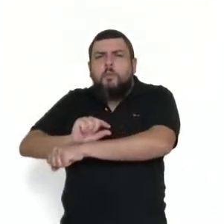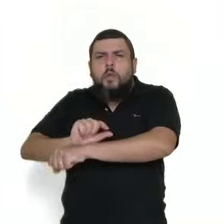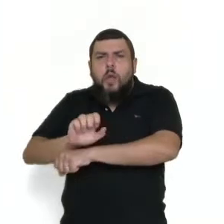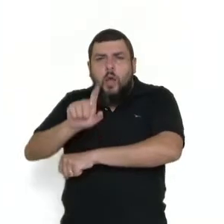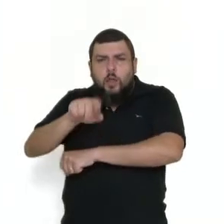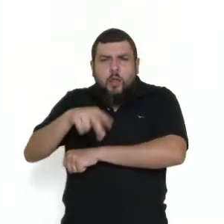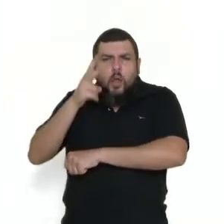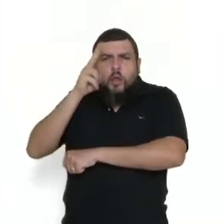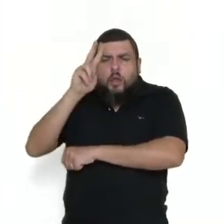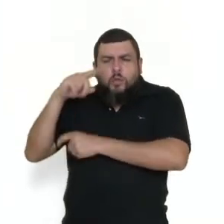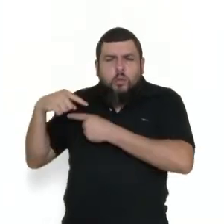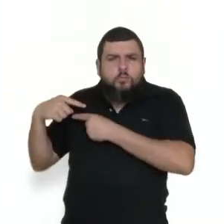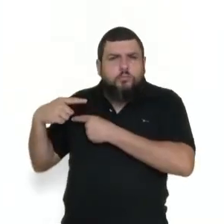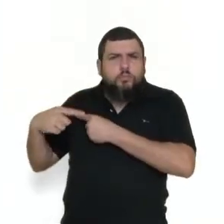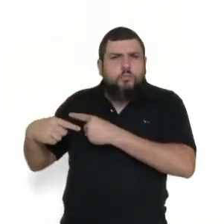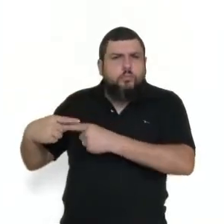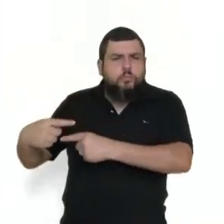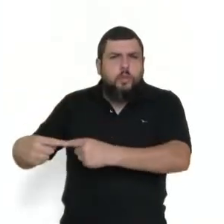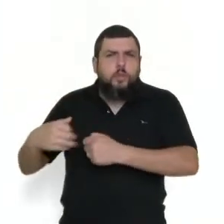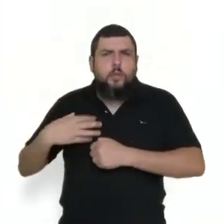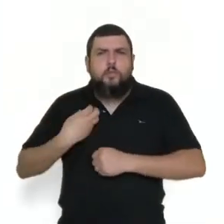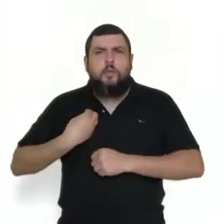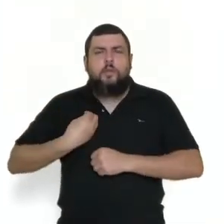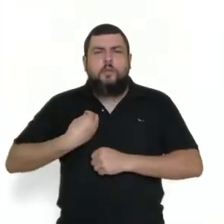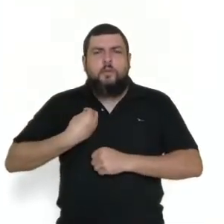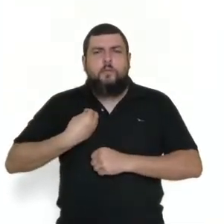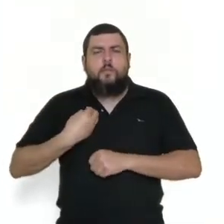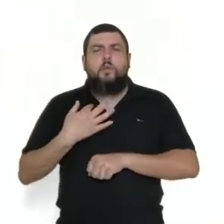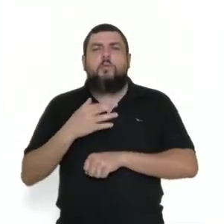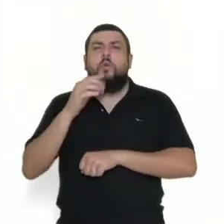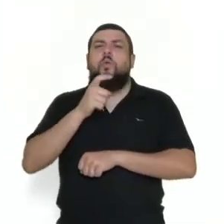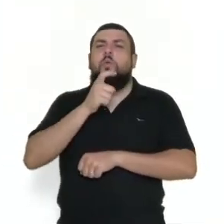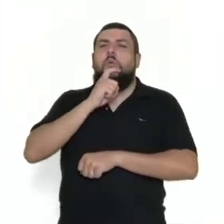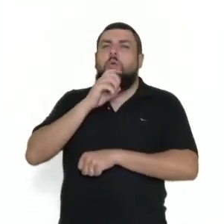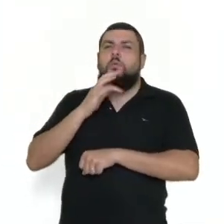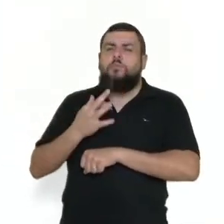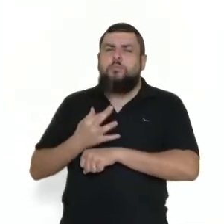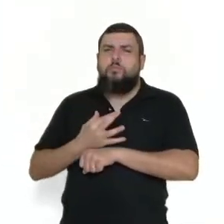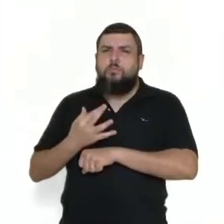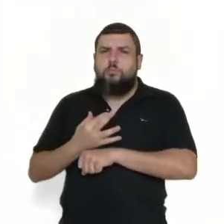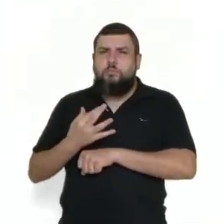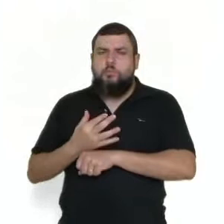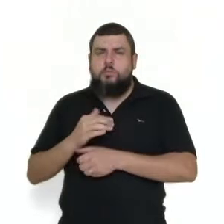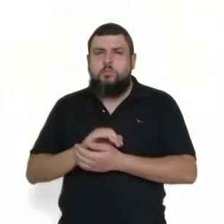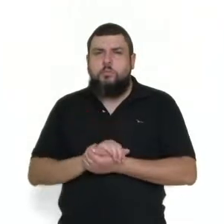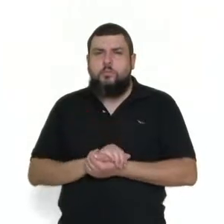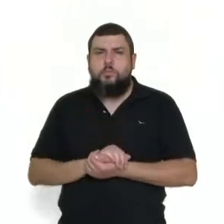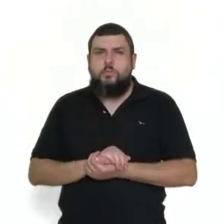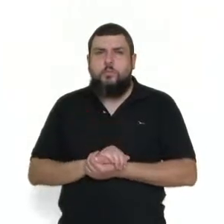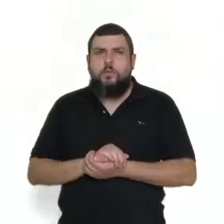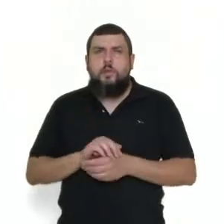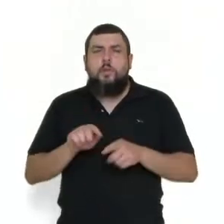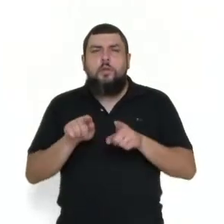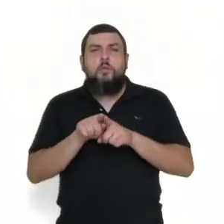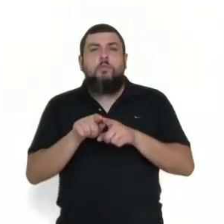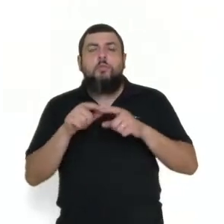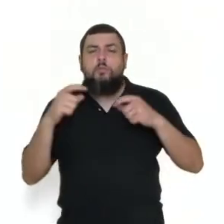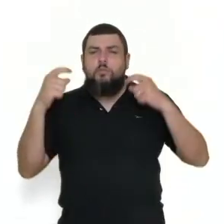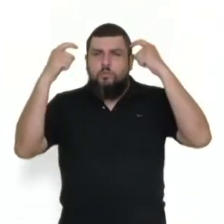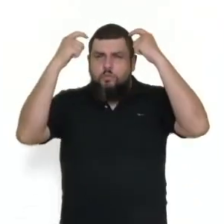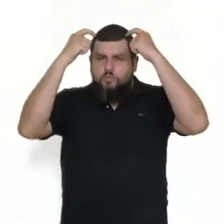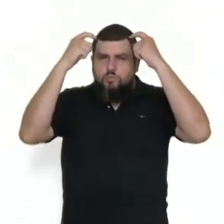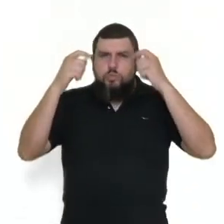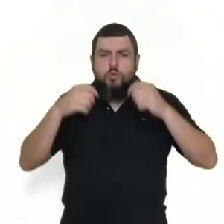história evolutiva nesses locais, conseguiram sobreviver ao frio. A fauna apresenta, por exemplo, ursos polares, bois